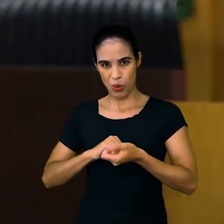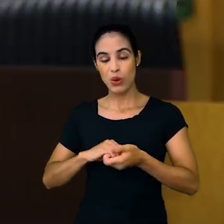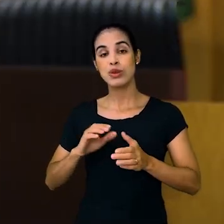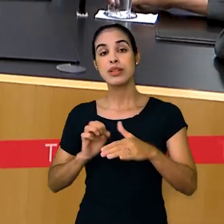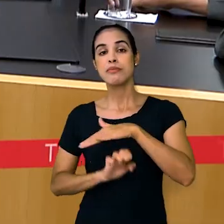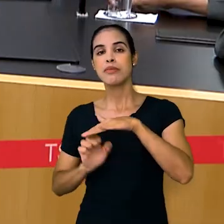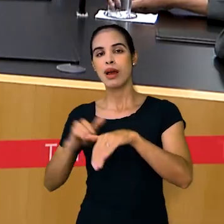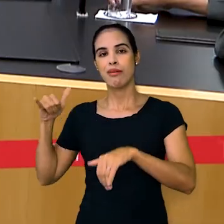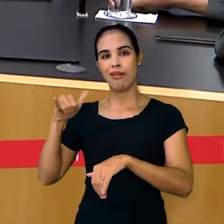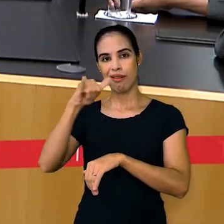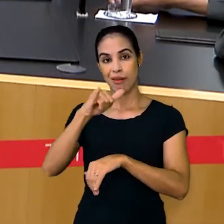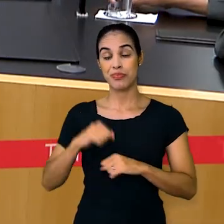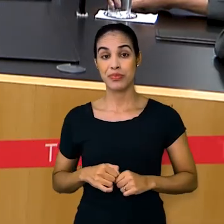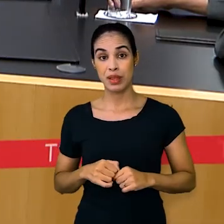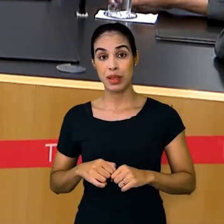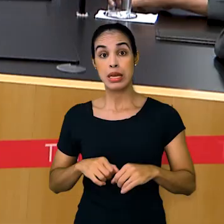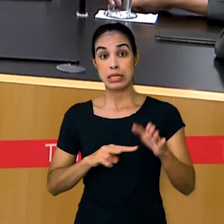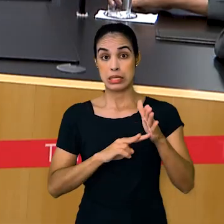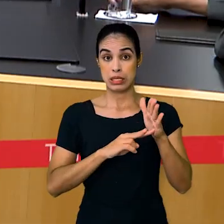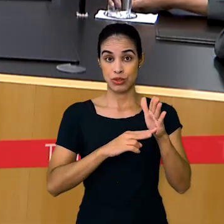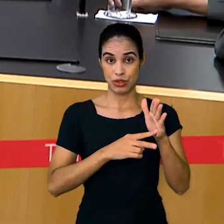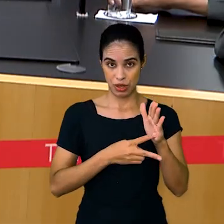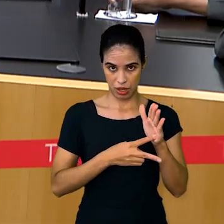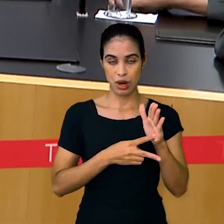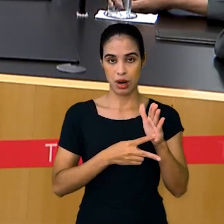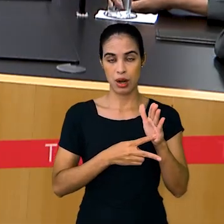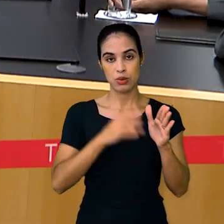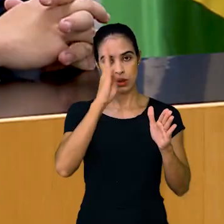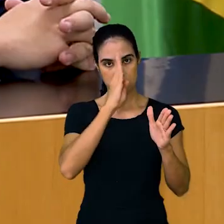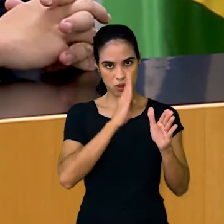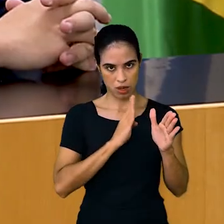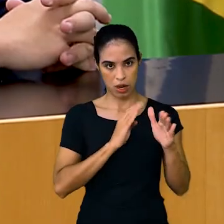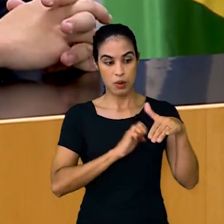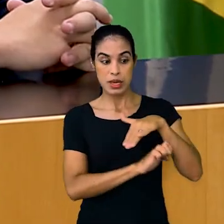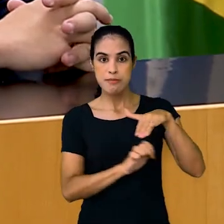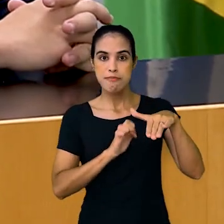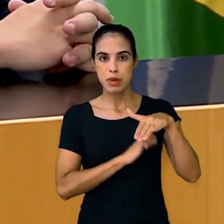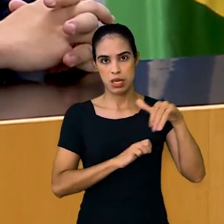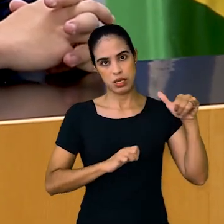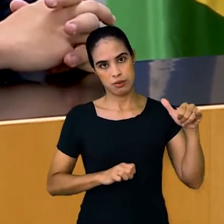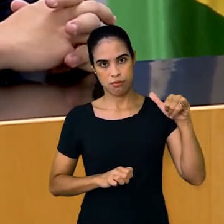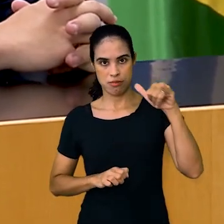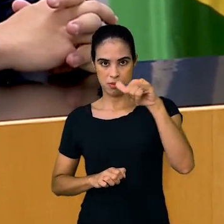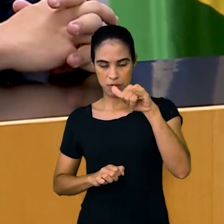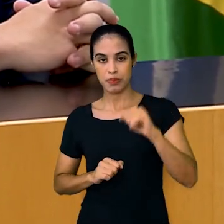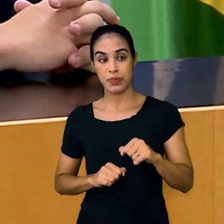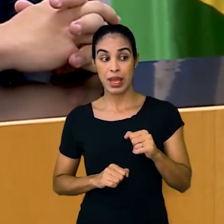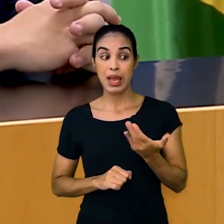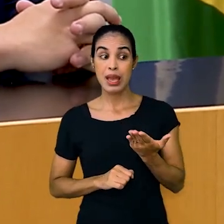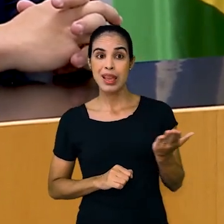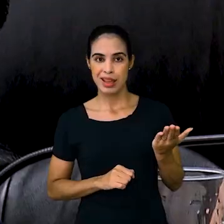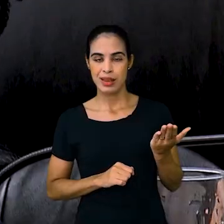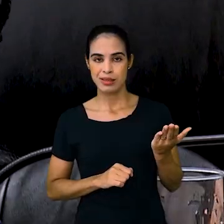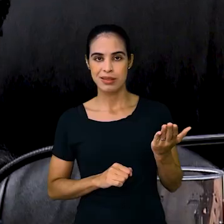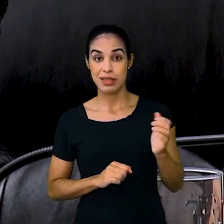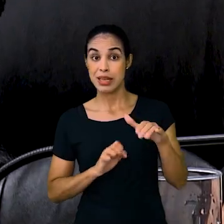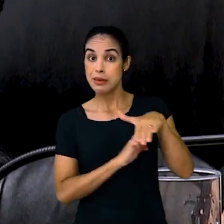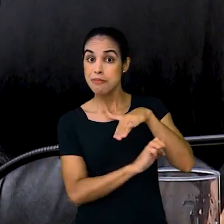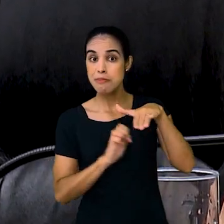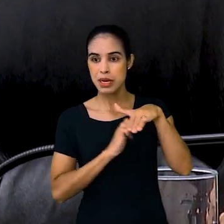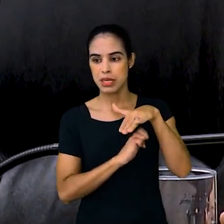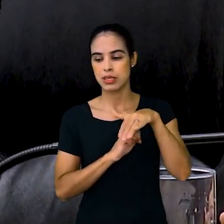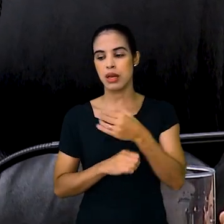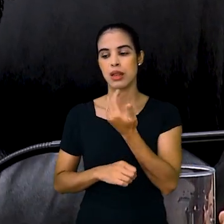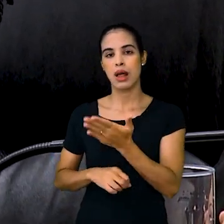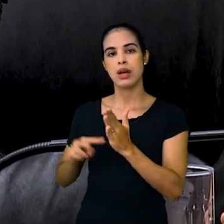só uma olhada. O acordo foi entre o Sindicato Nacional das Empresas Aeroviárias, que representa os empregadores, e sindicatos